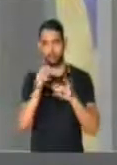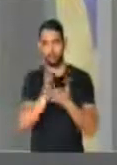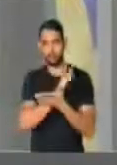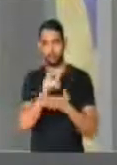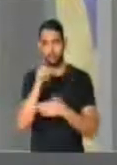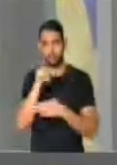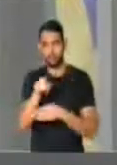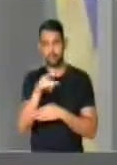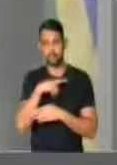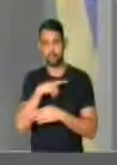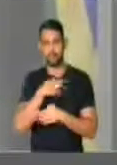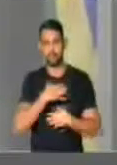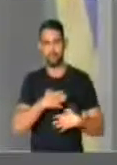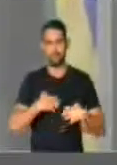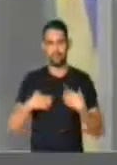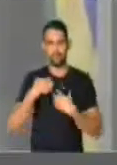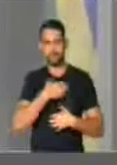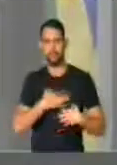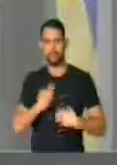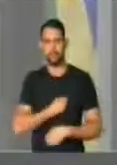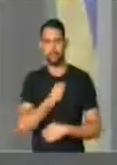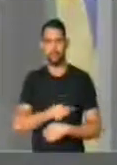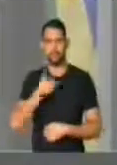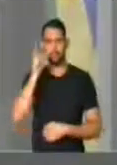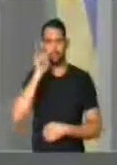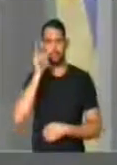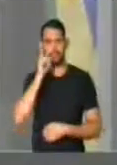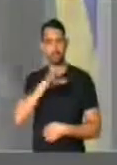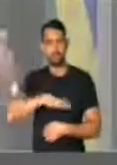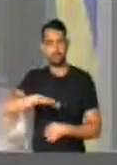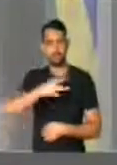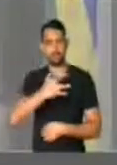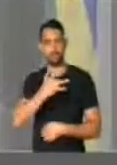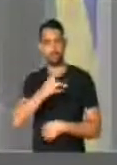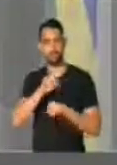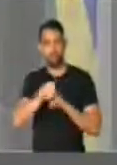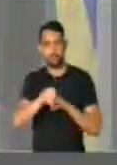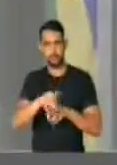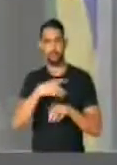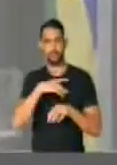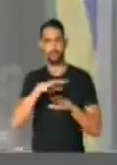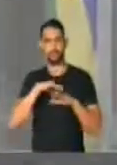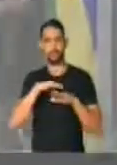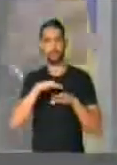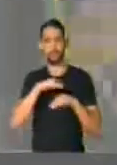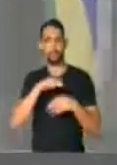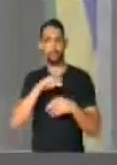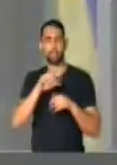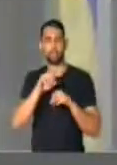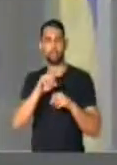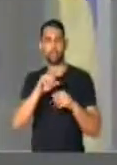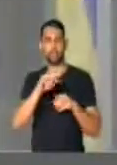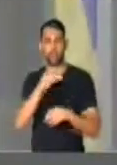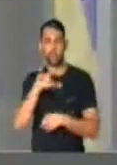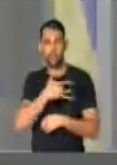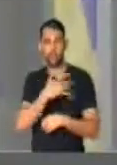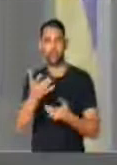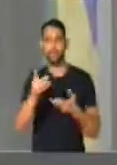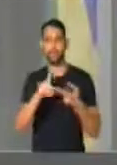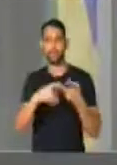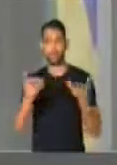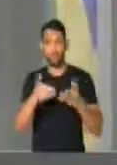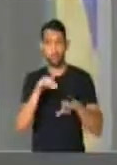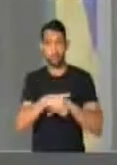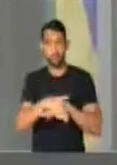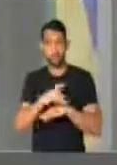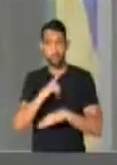deparam com as angústias do dia a dia, na área da saúde, da educação, da infraestrutura. E hoje, nessa